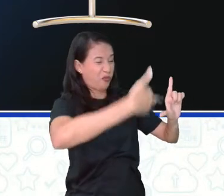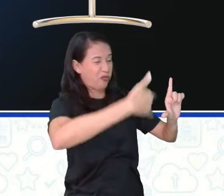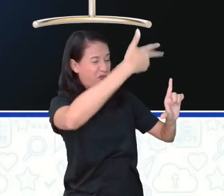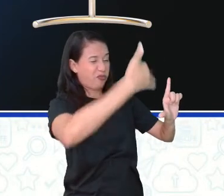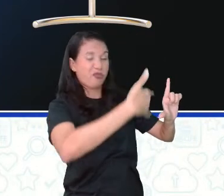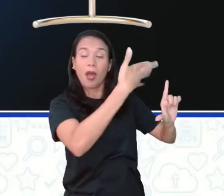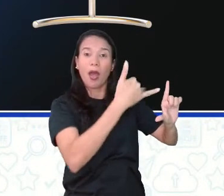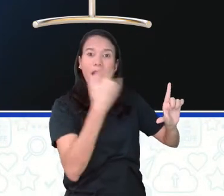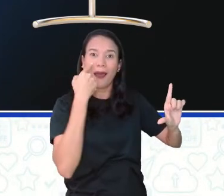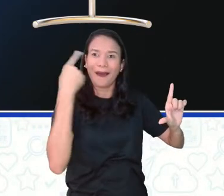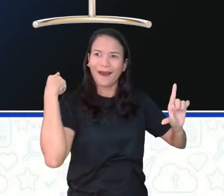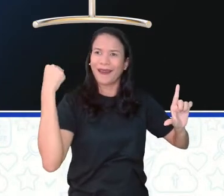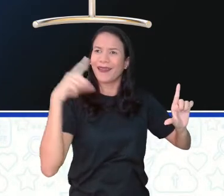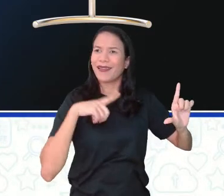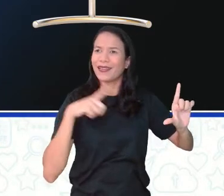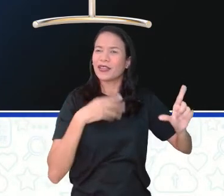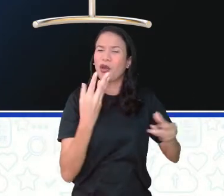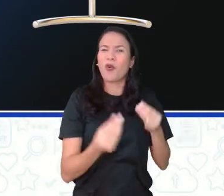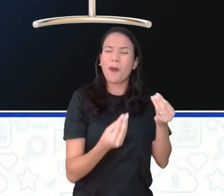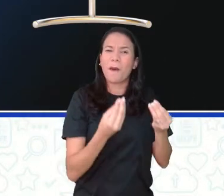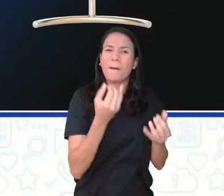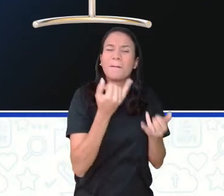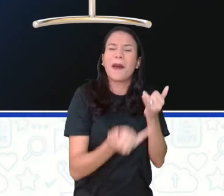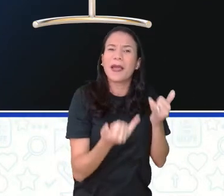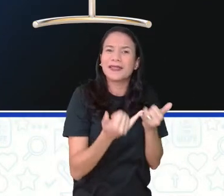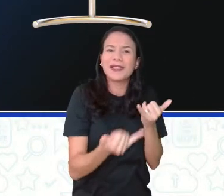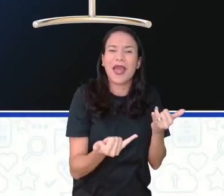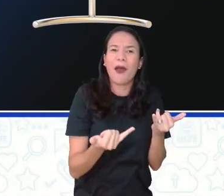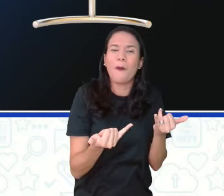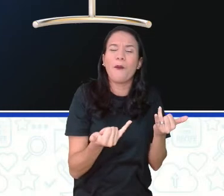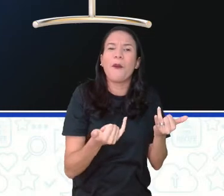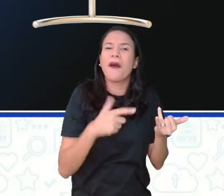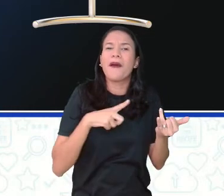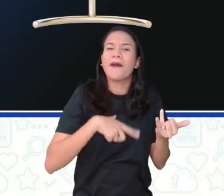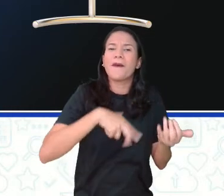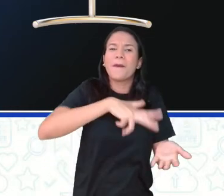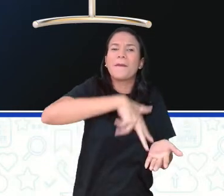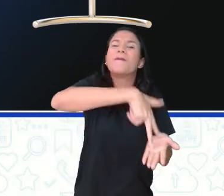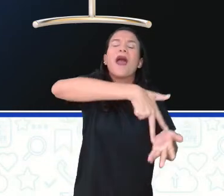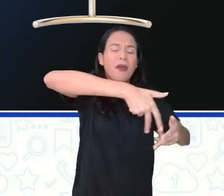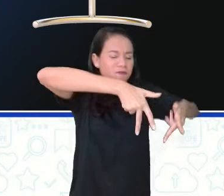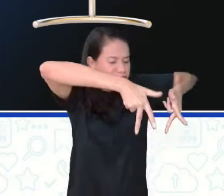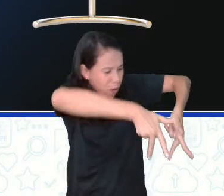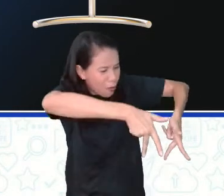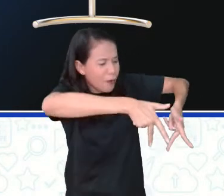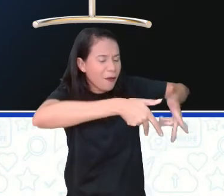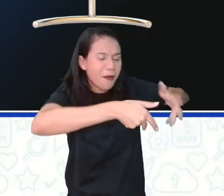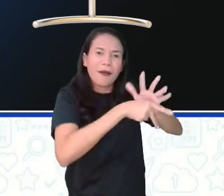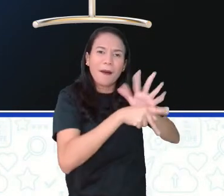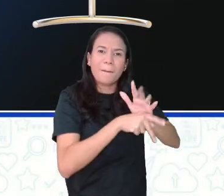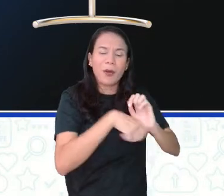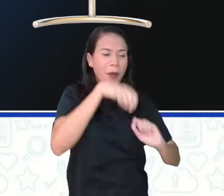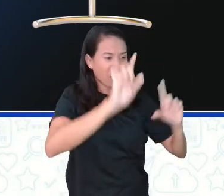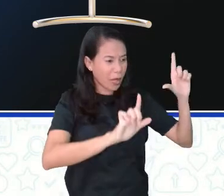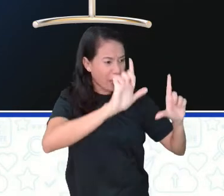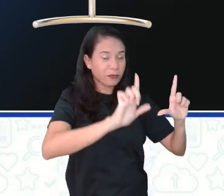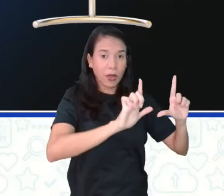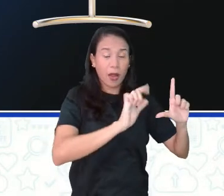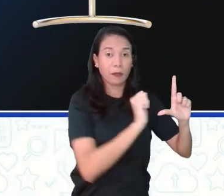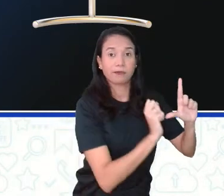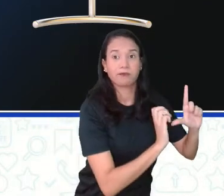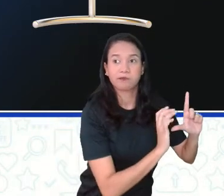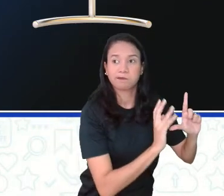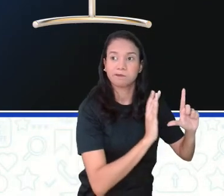olha, ela tinha até um pezinho, ela não precisava de móvel, ela vinha com esse pezinho que era o próprio móvel. Depois ela vai